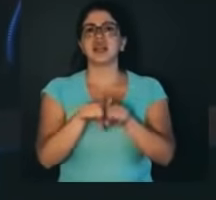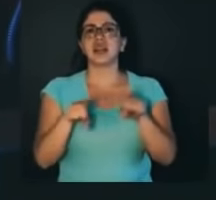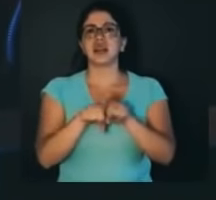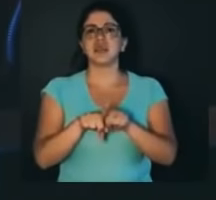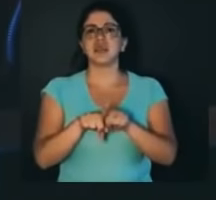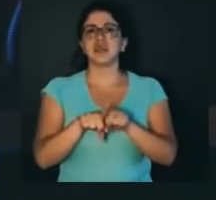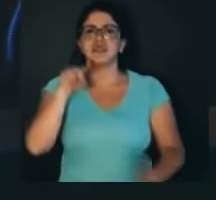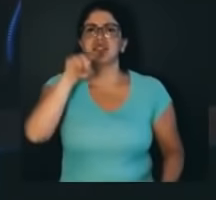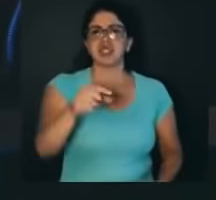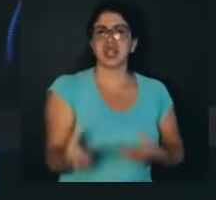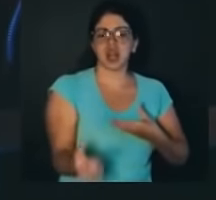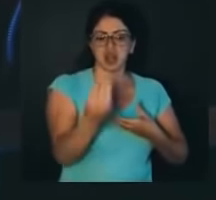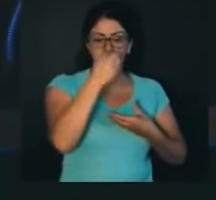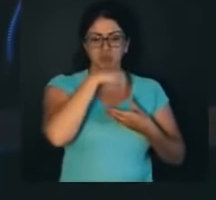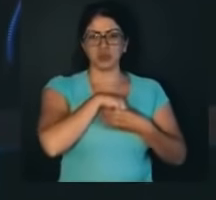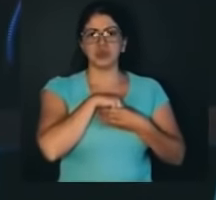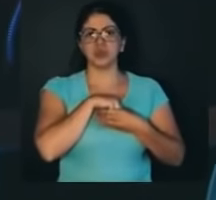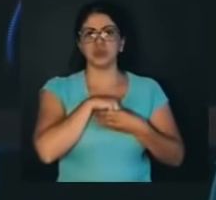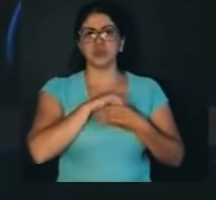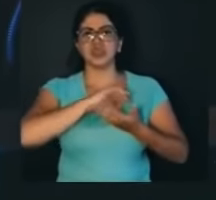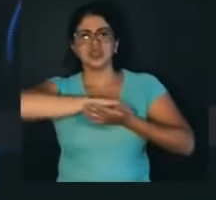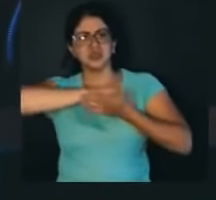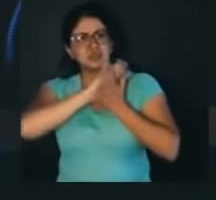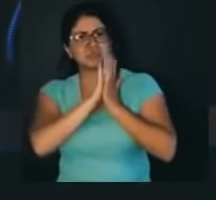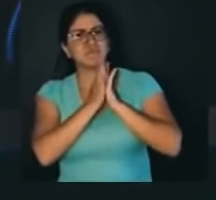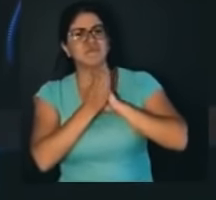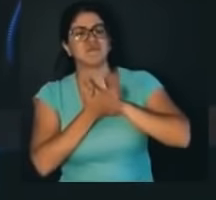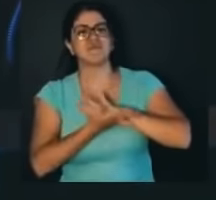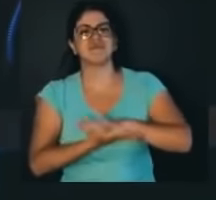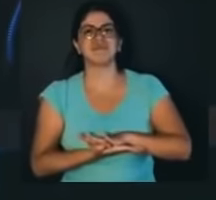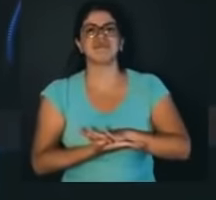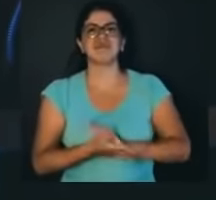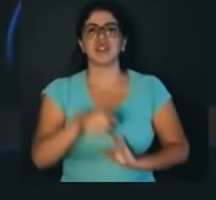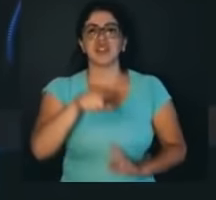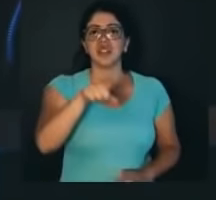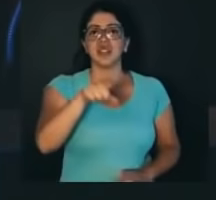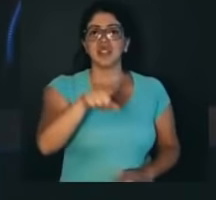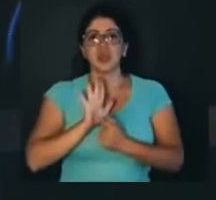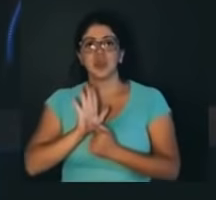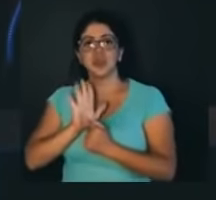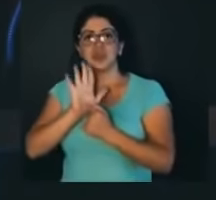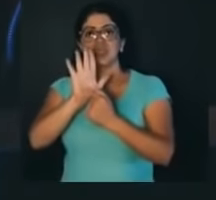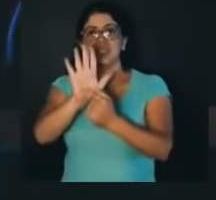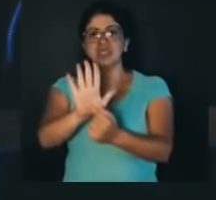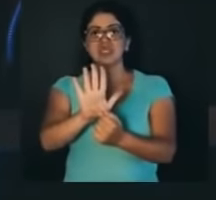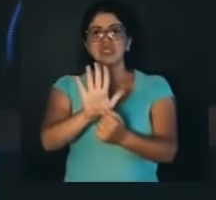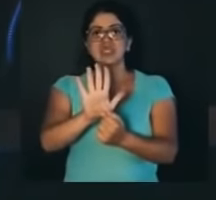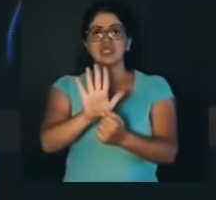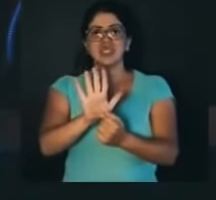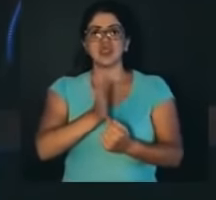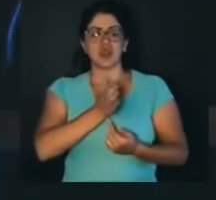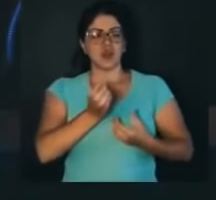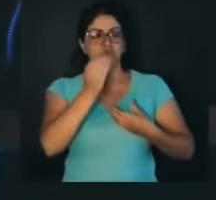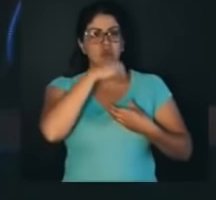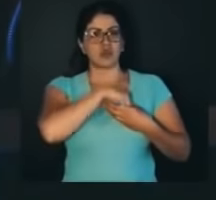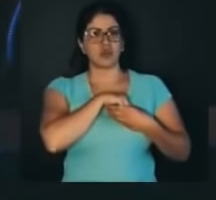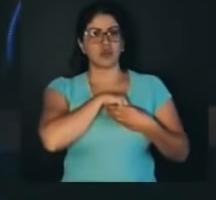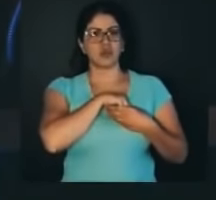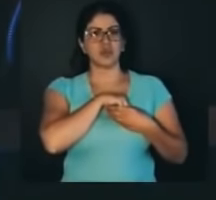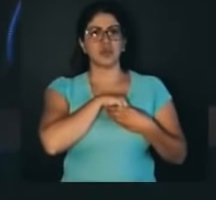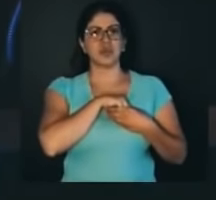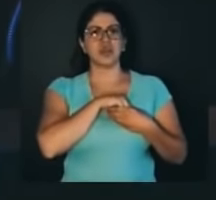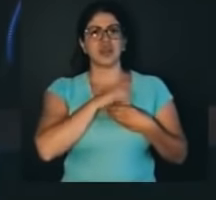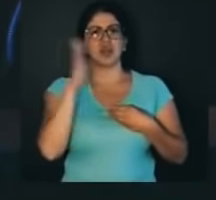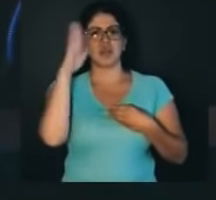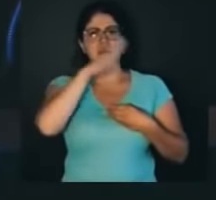Desse jeito, você está mostrando que do mau tesouro do teu coração, você está tirando coisas más.